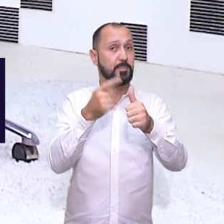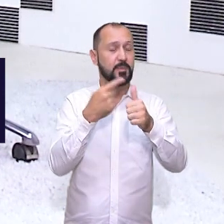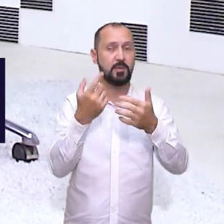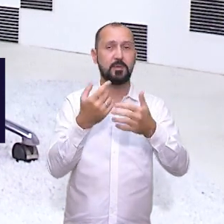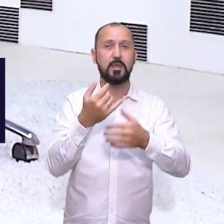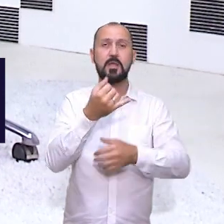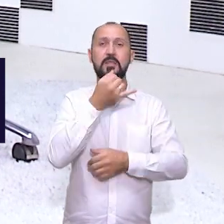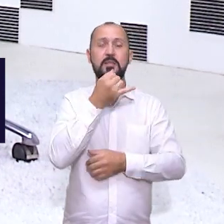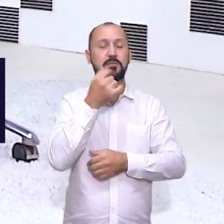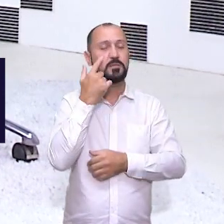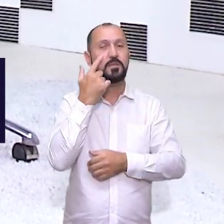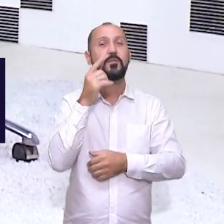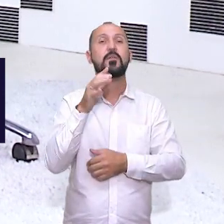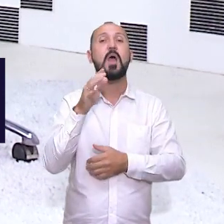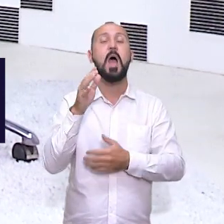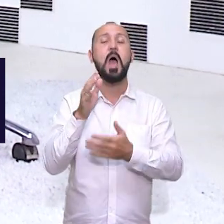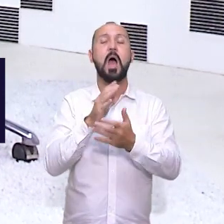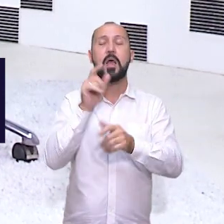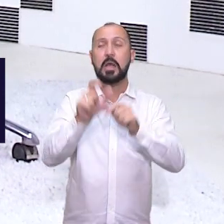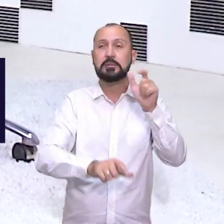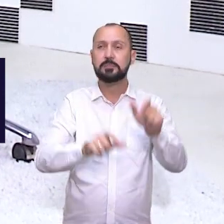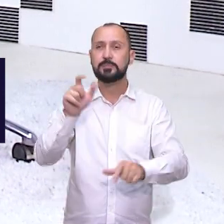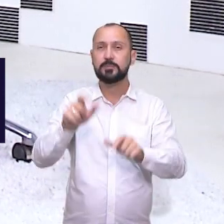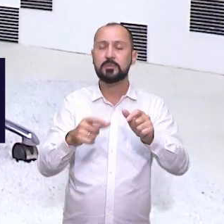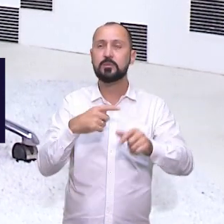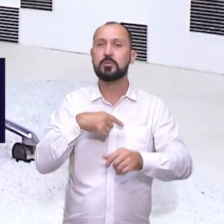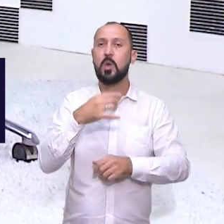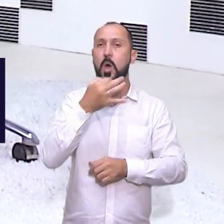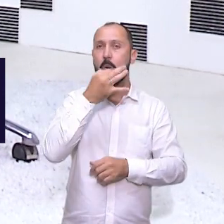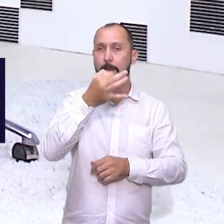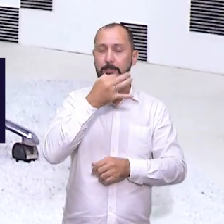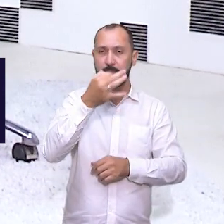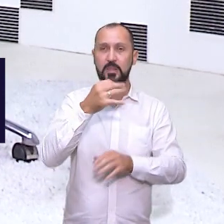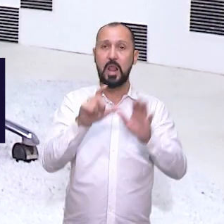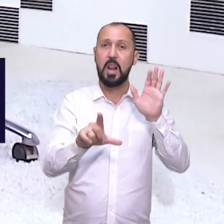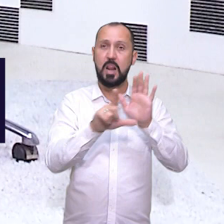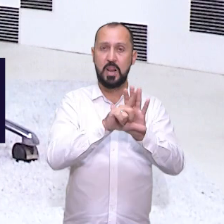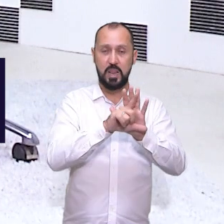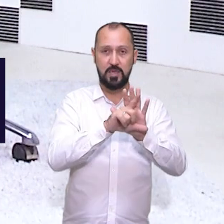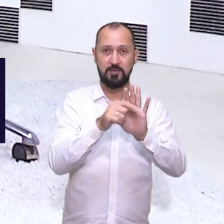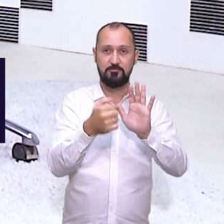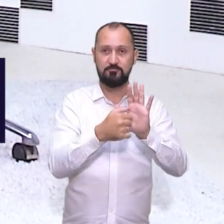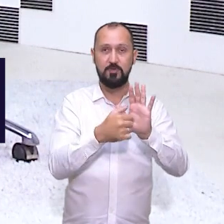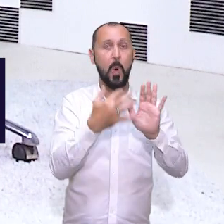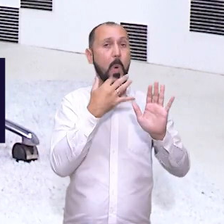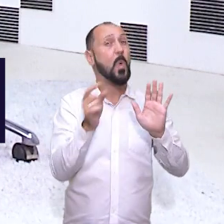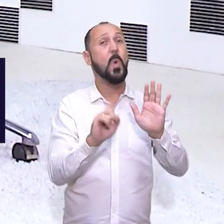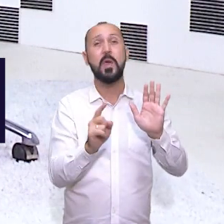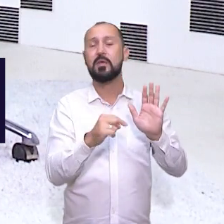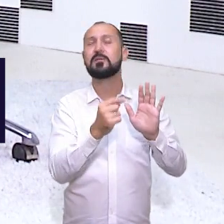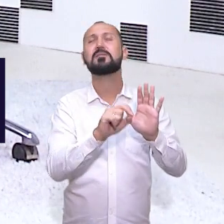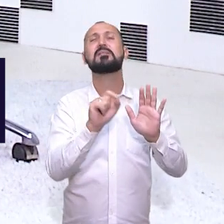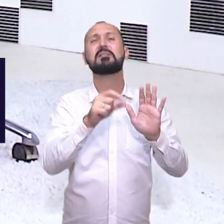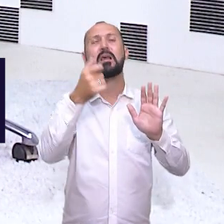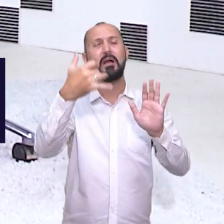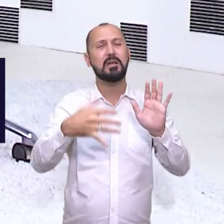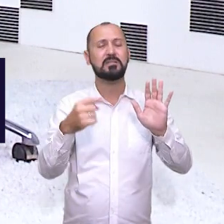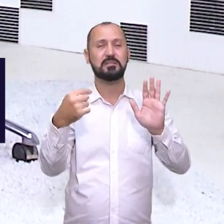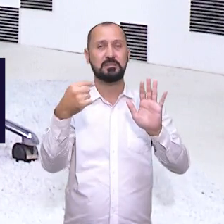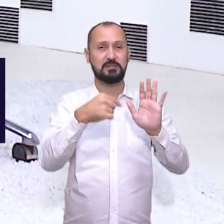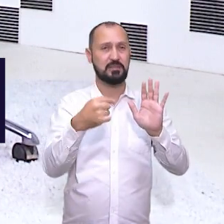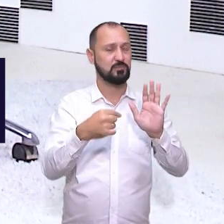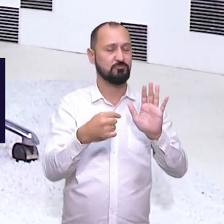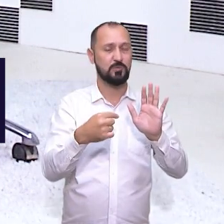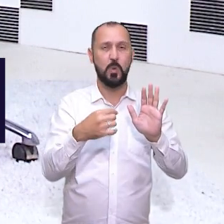assunto, Janaína. Vou te falar uma coisa. Primeiro, é triste que você vê que a grande maioria das pessoas que dão opinião sobre a Lei Rouanet não conhece a